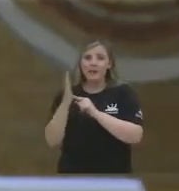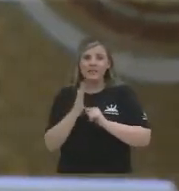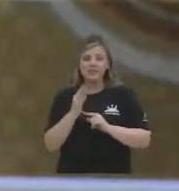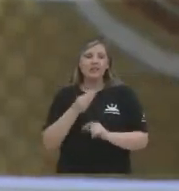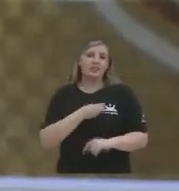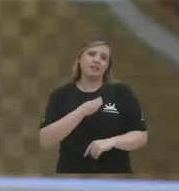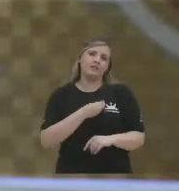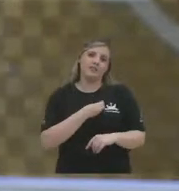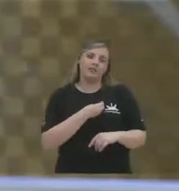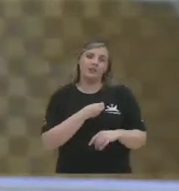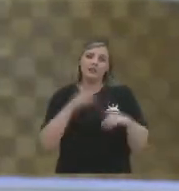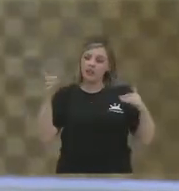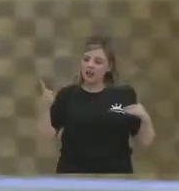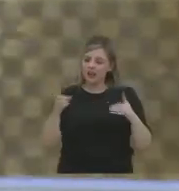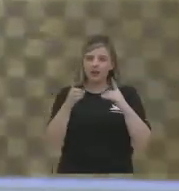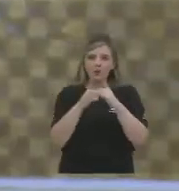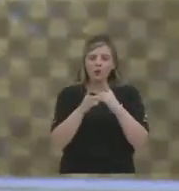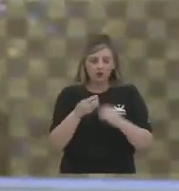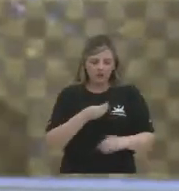de Jesus,